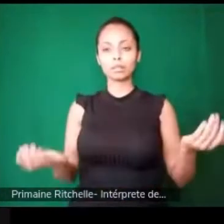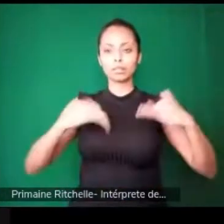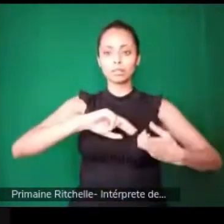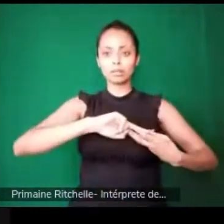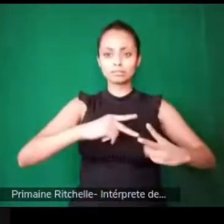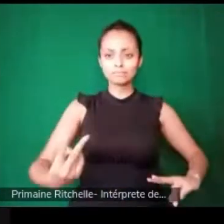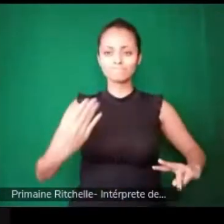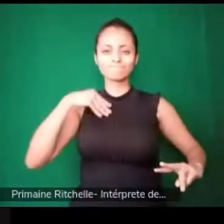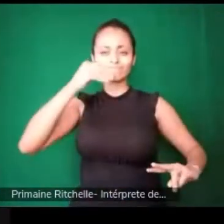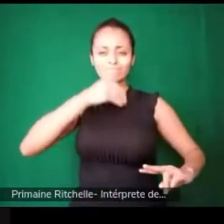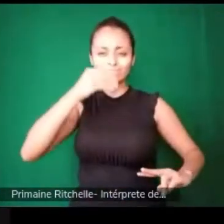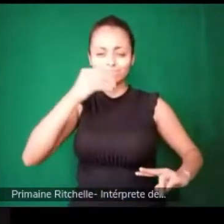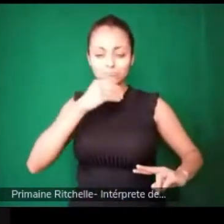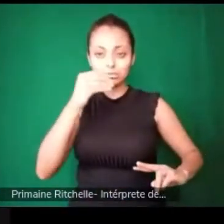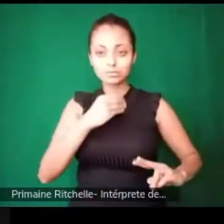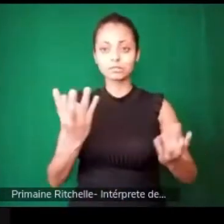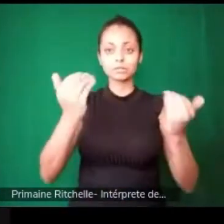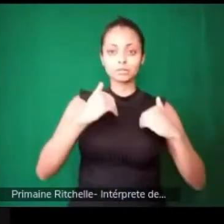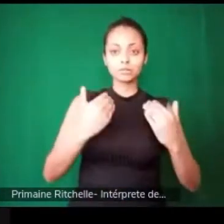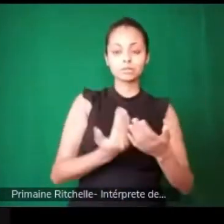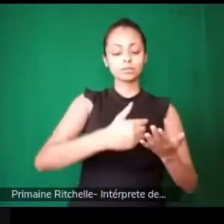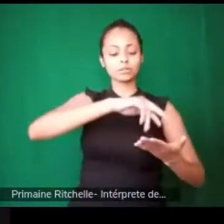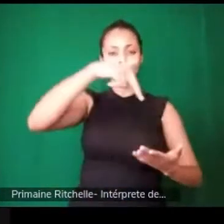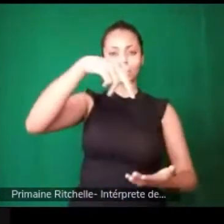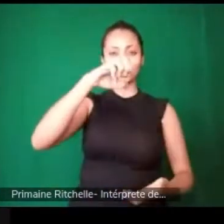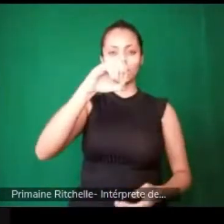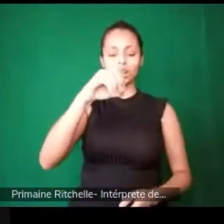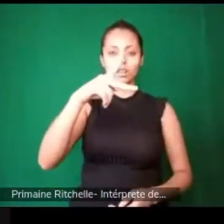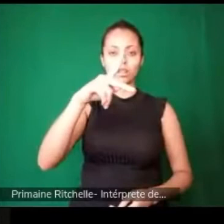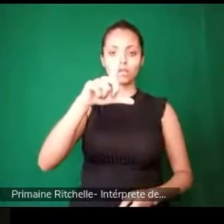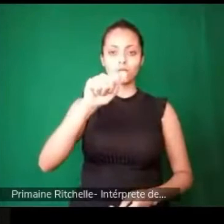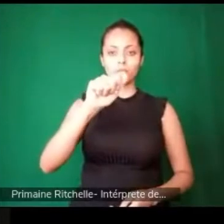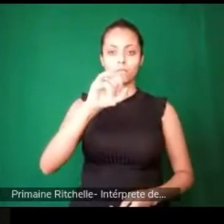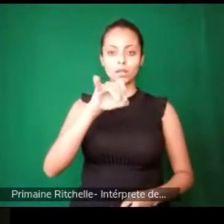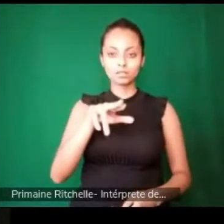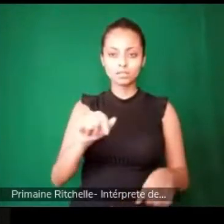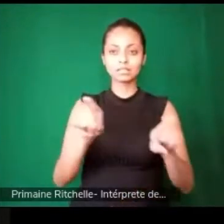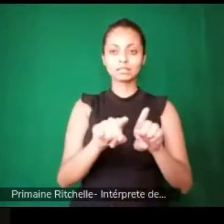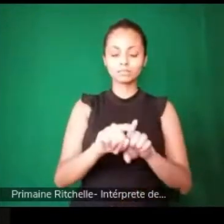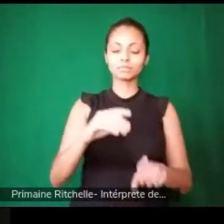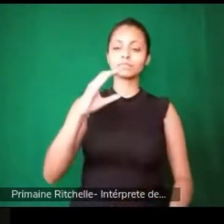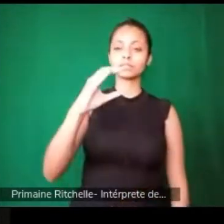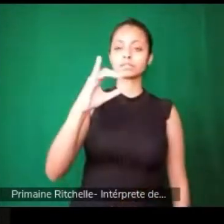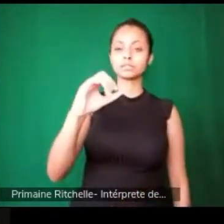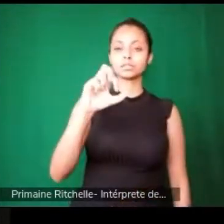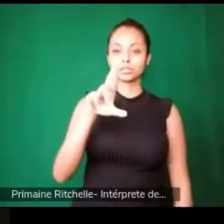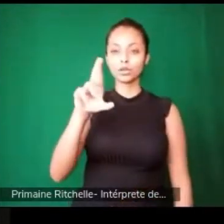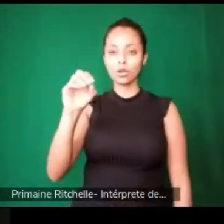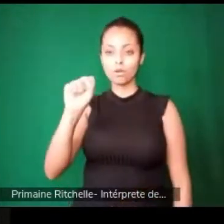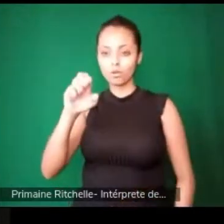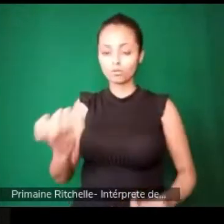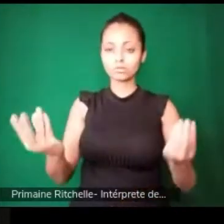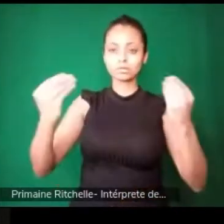fragilidade imunológica, neoplasia maligna, cirrose hepática, doenças hematológicas, incluindo